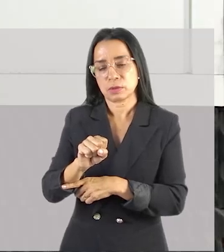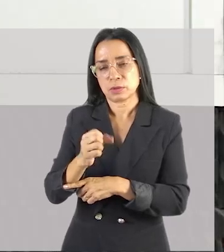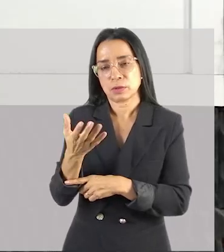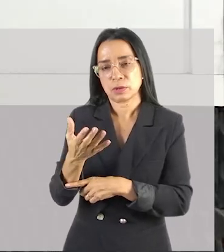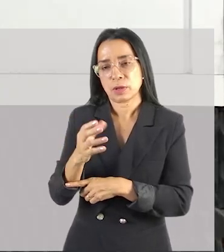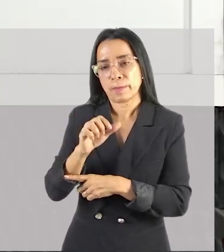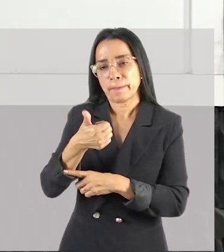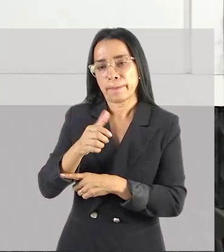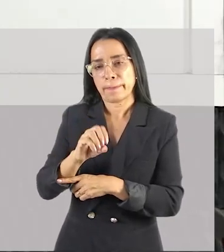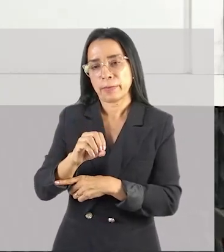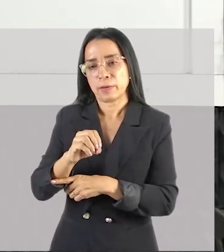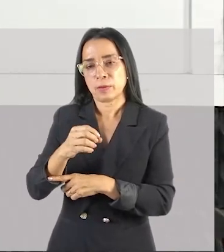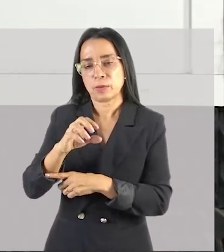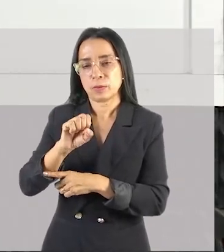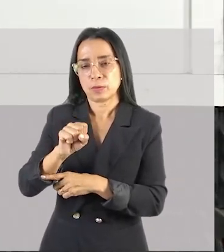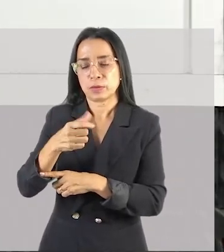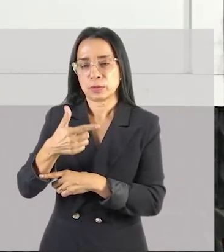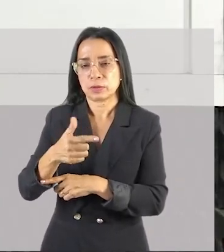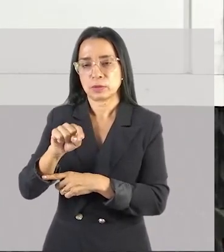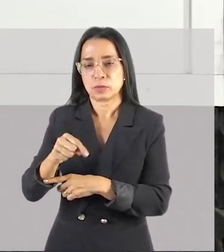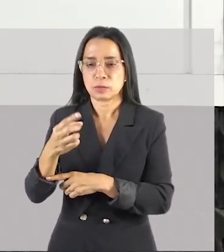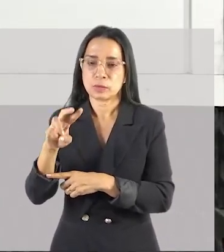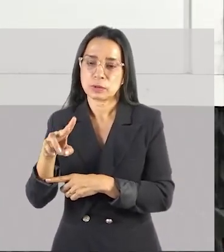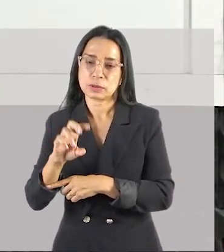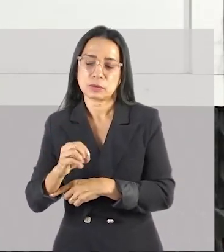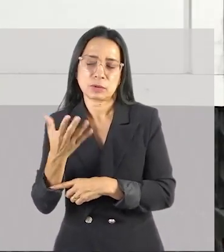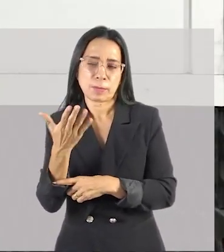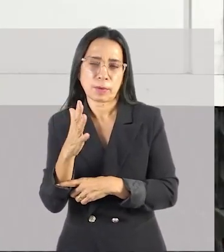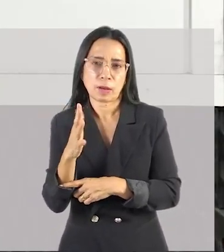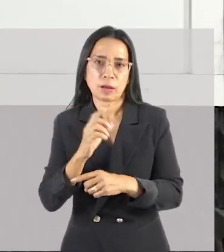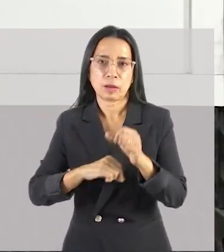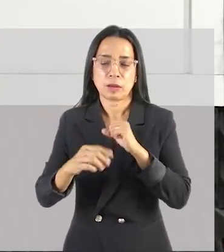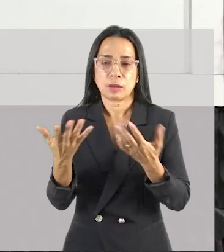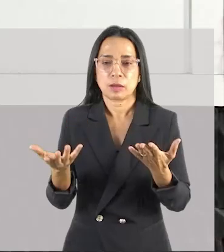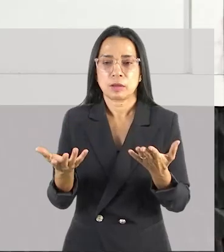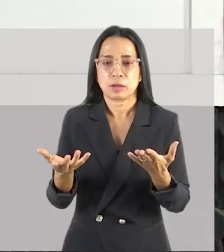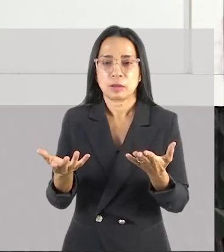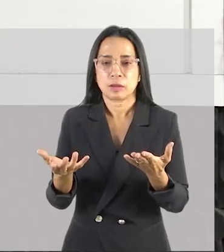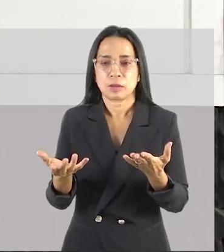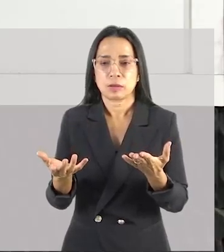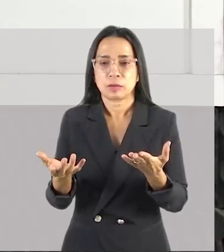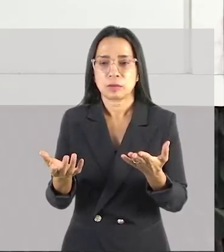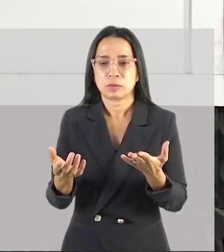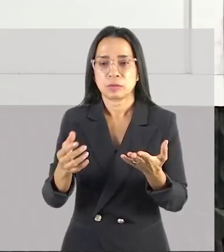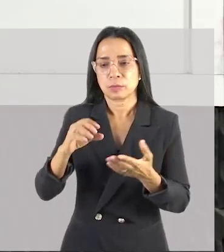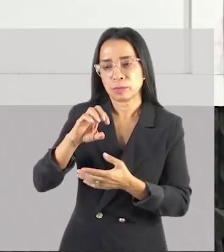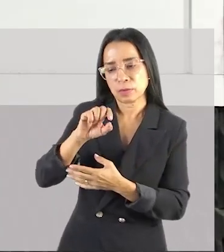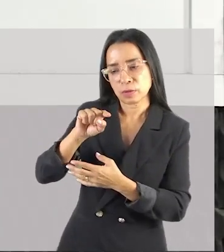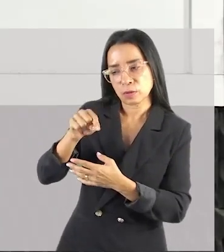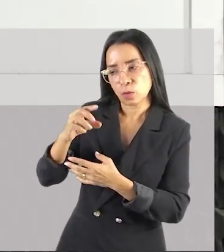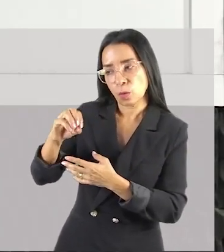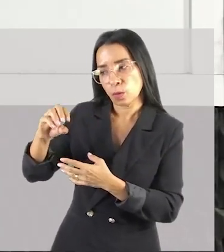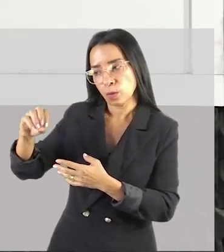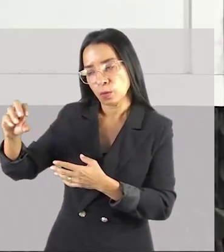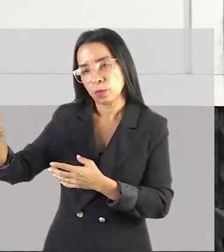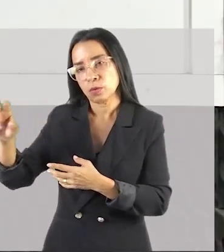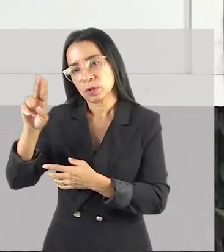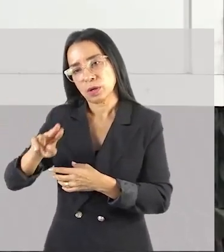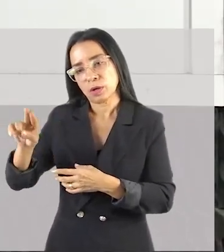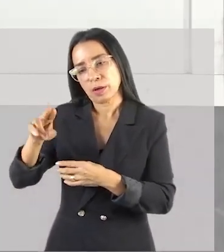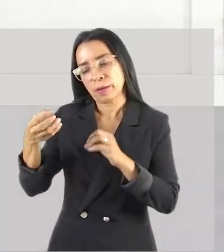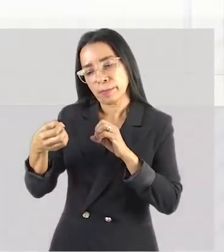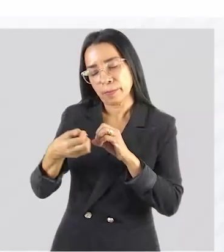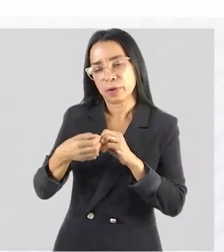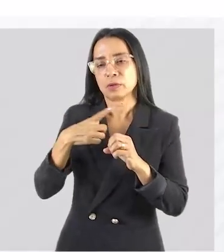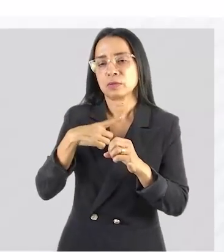alguma coisa, né? Mais próximo disso possível. Quanto mais você colocar casas decimais, mais próximo você vai estar do